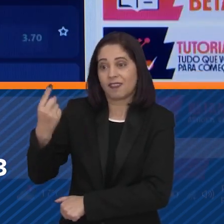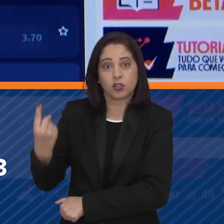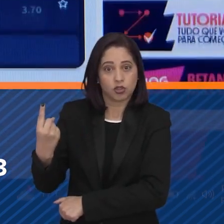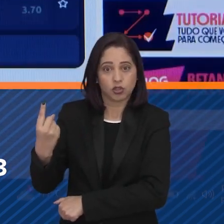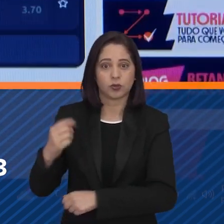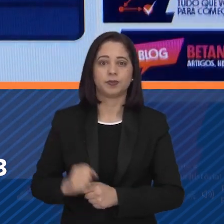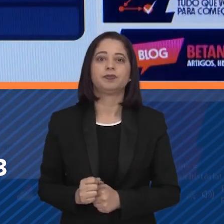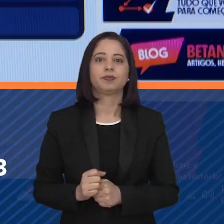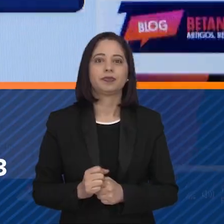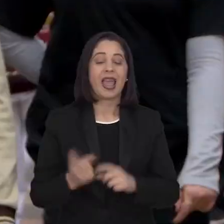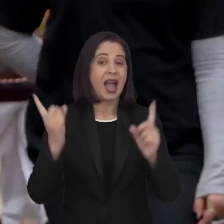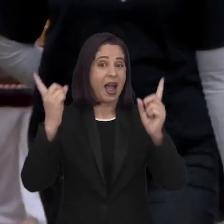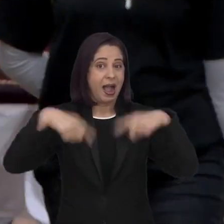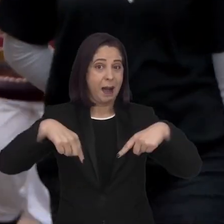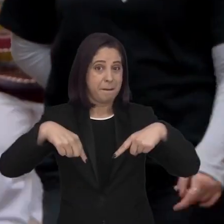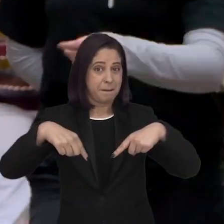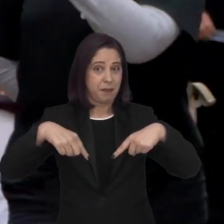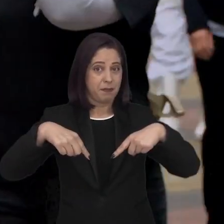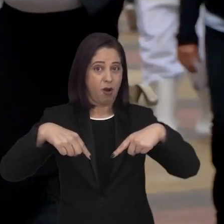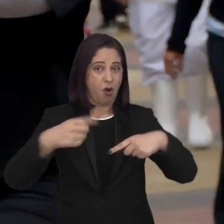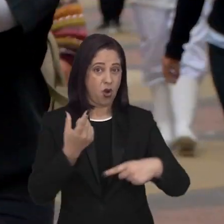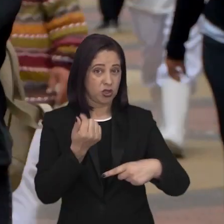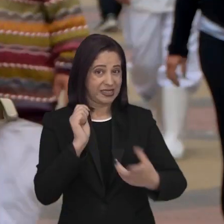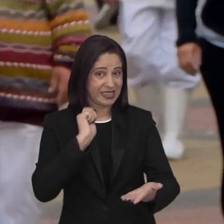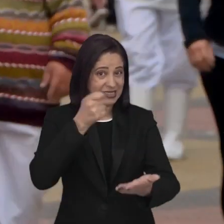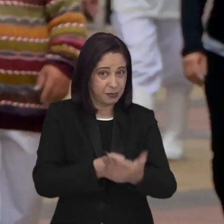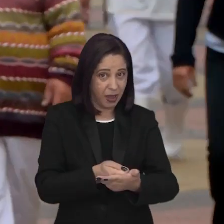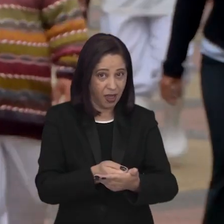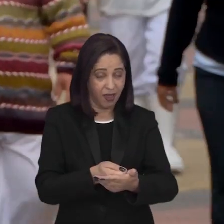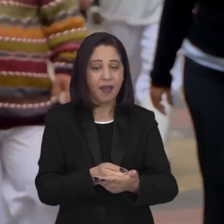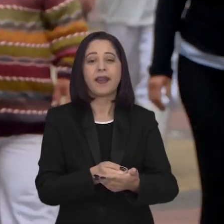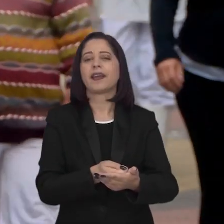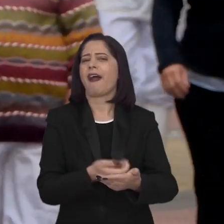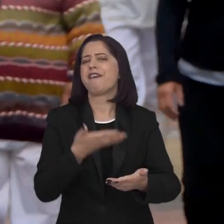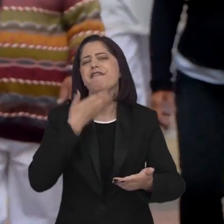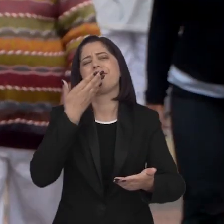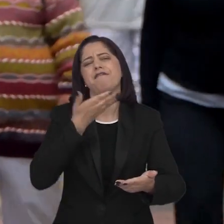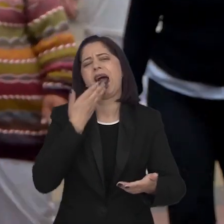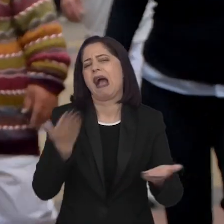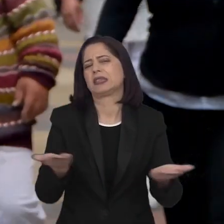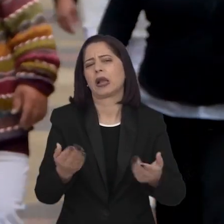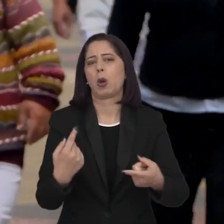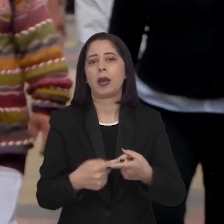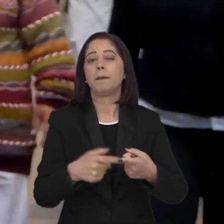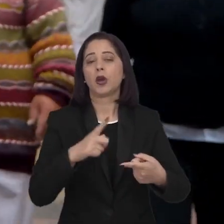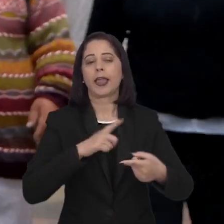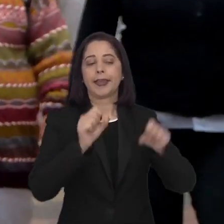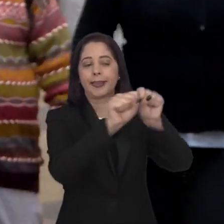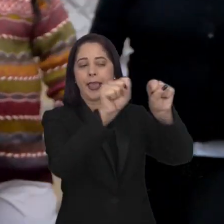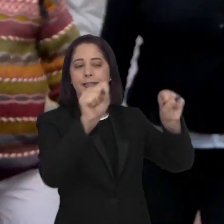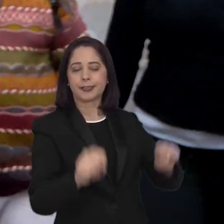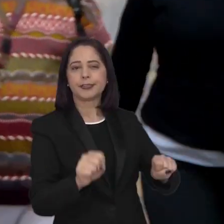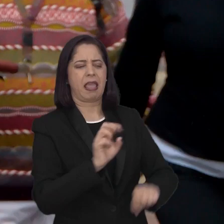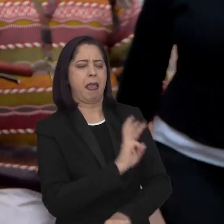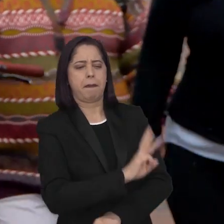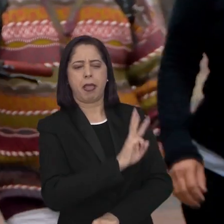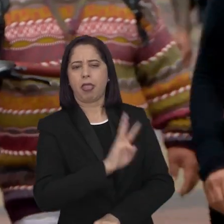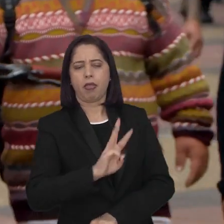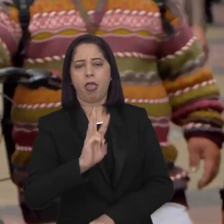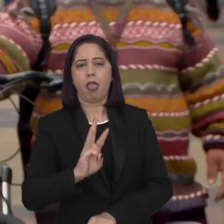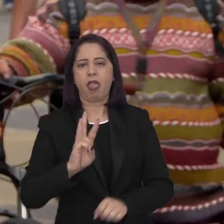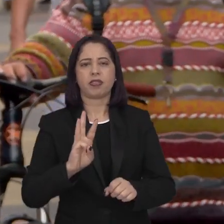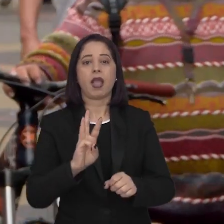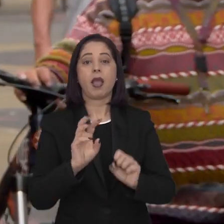chegou a 221. As apostas esportivas nunca estiveram tão acessíveis. Com tantos sites e